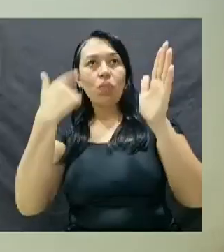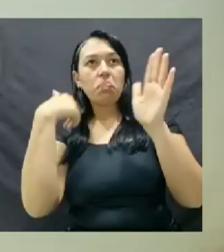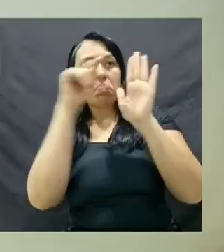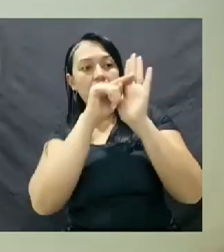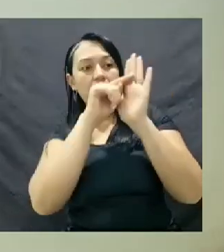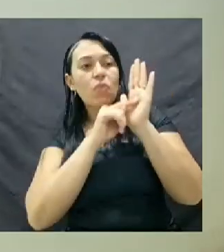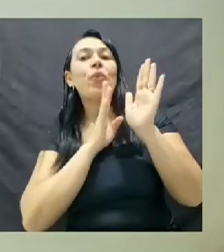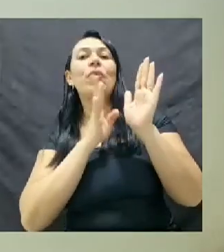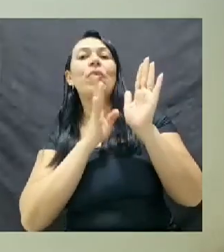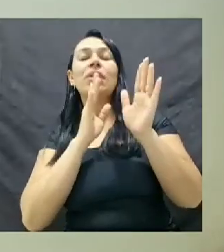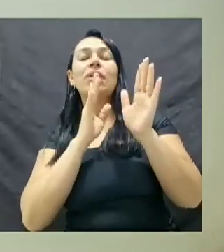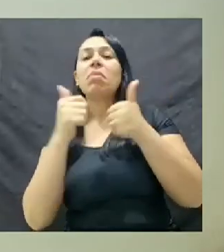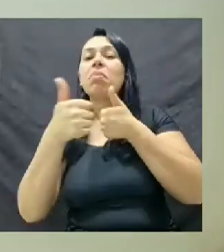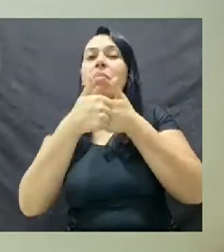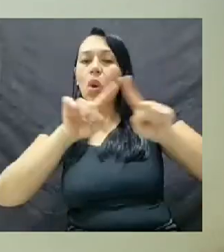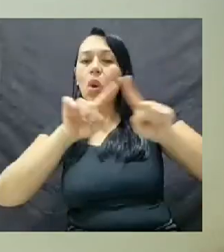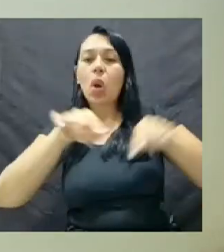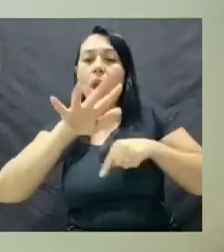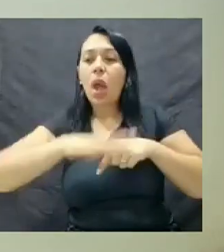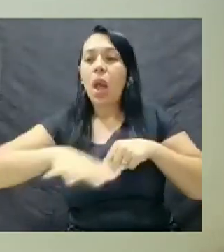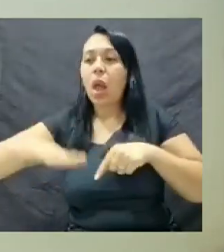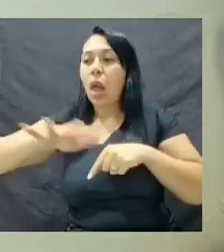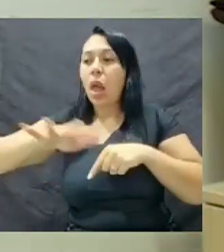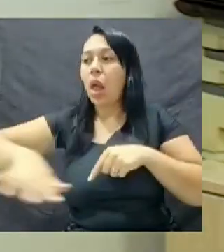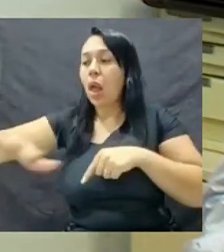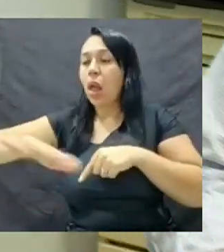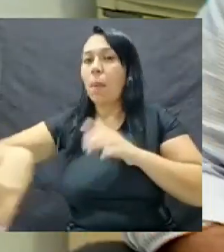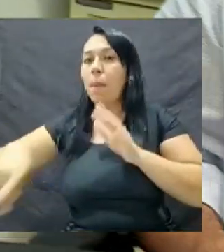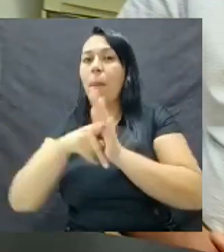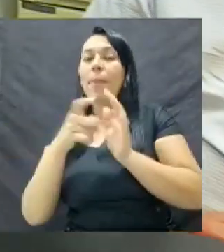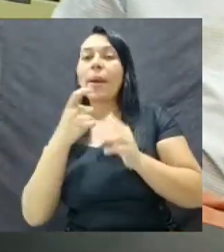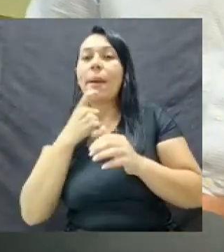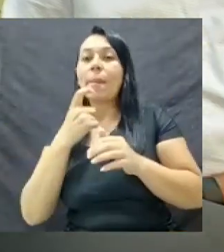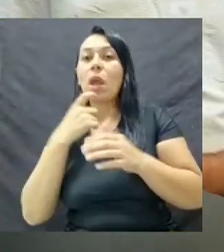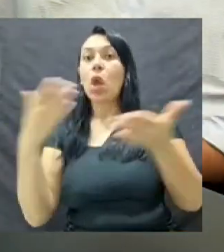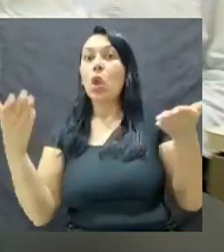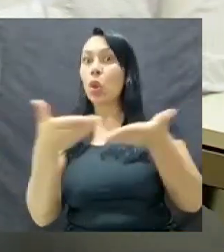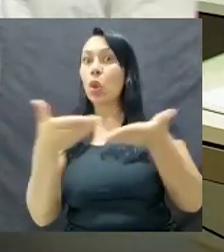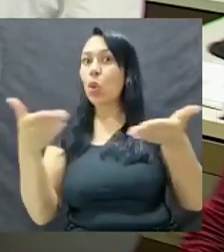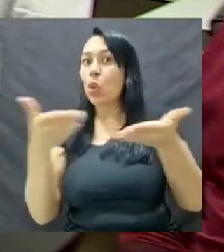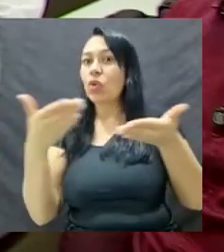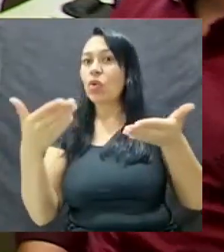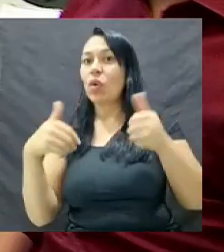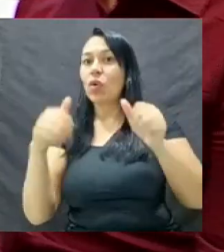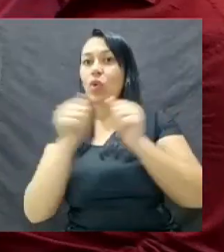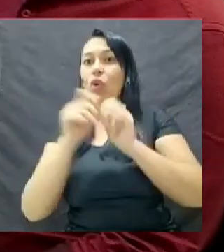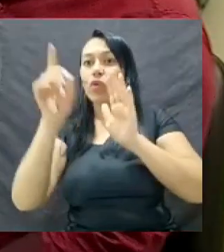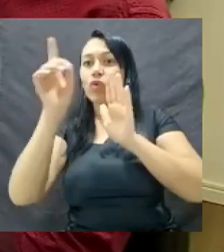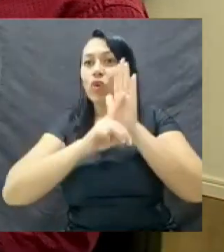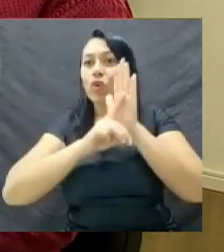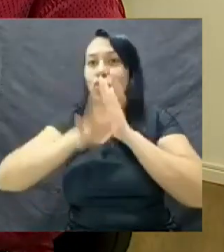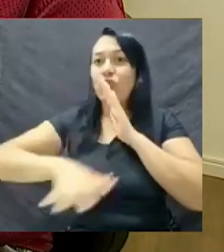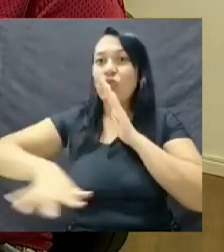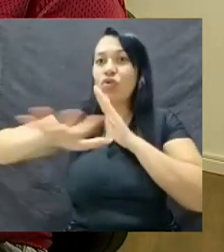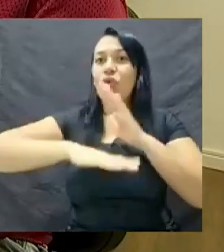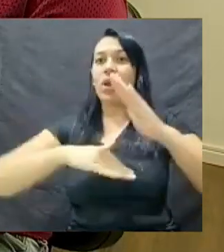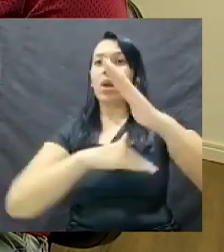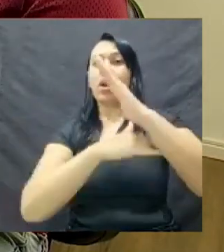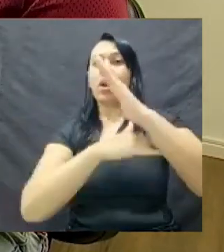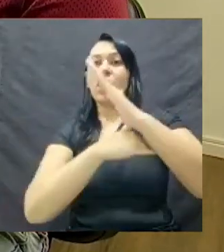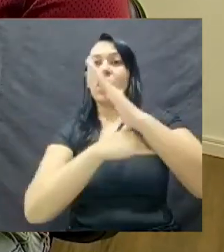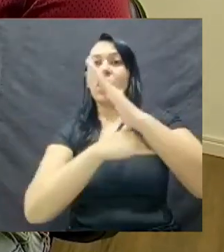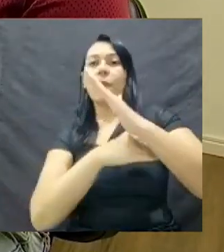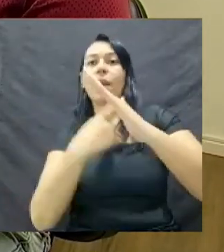do Legislativo de Campinas. E hoje eu estou aqui na Diretoria-Geral da Câmara Municipal de Campinas com o Ronan Domingues